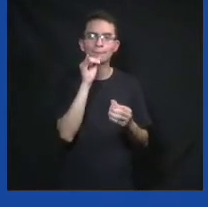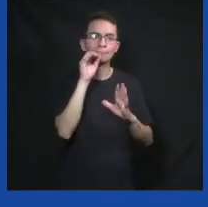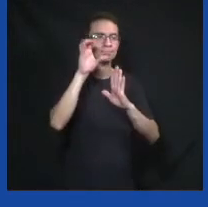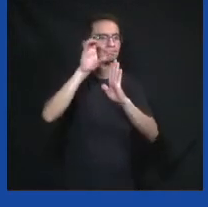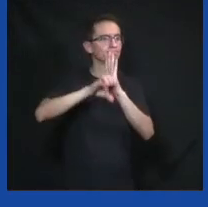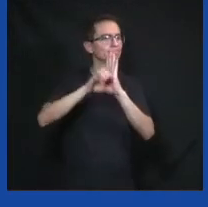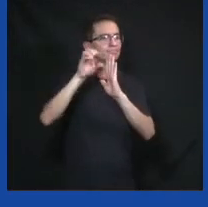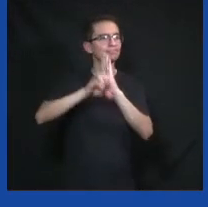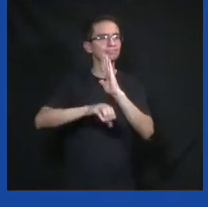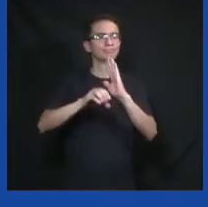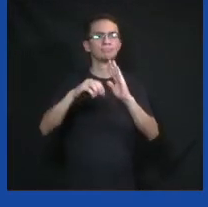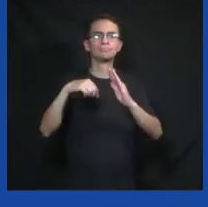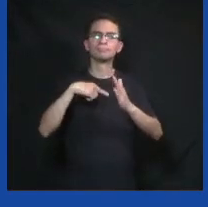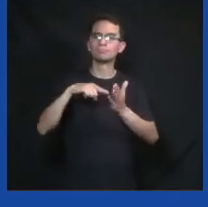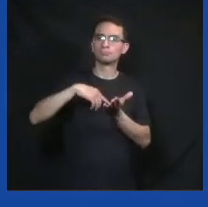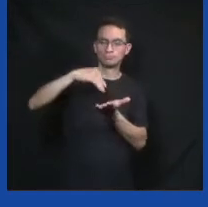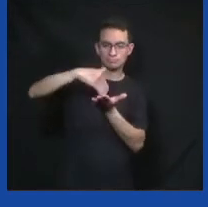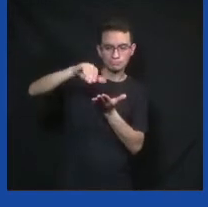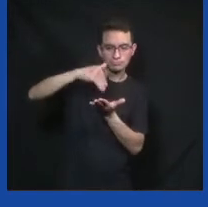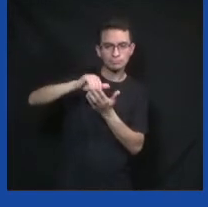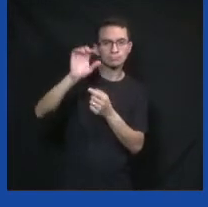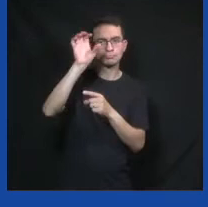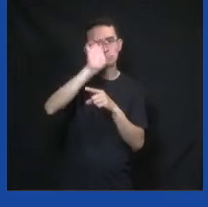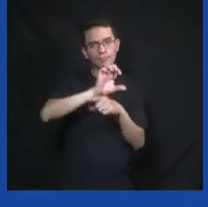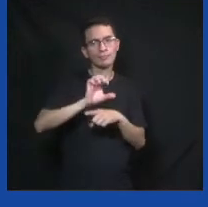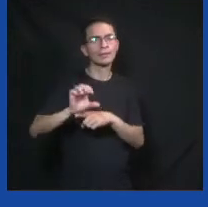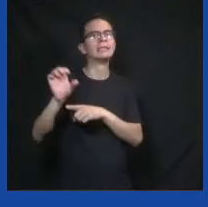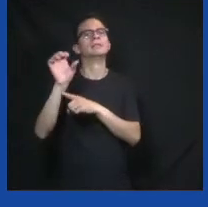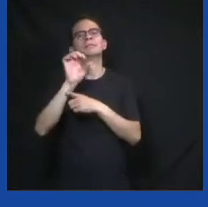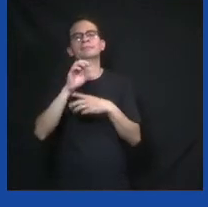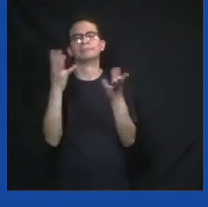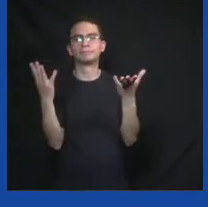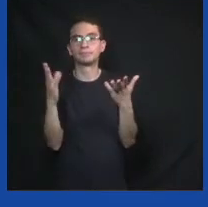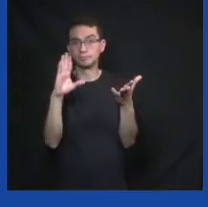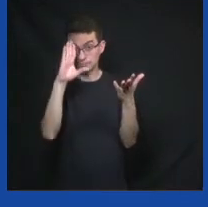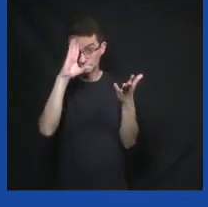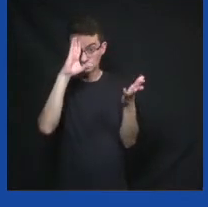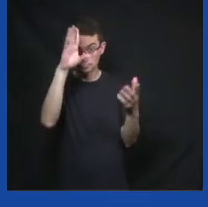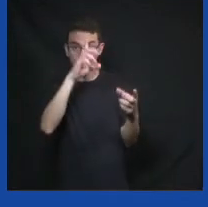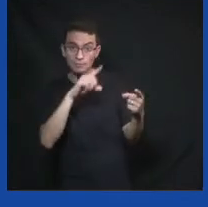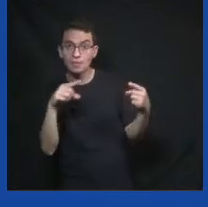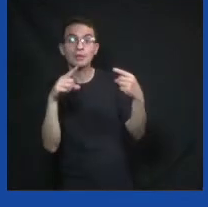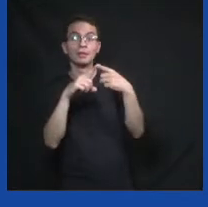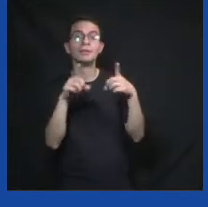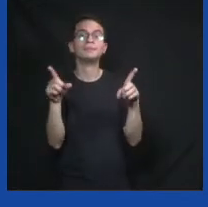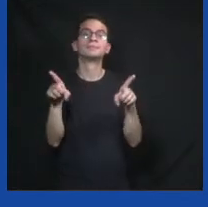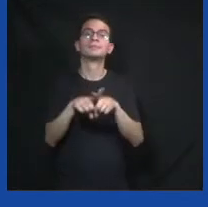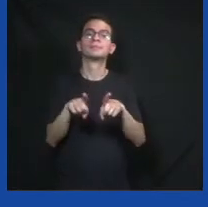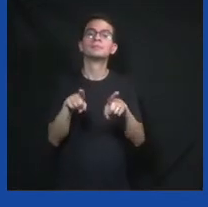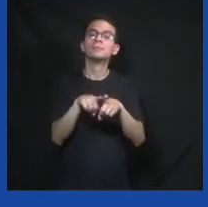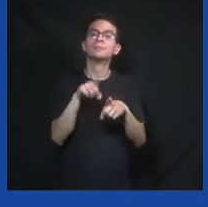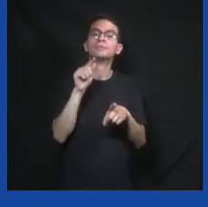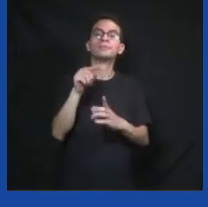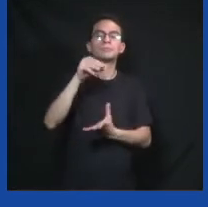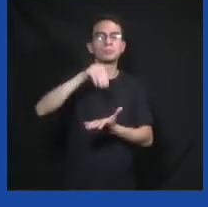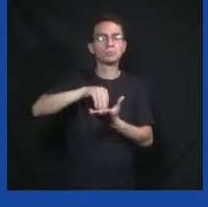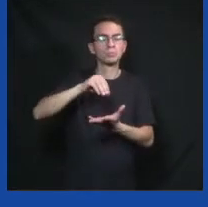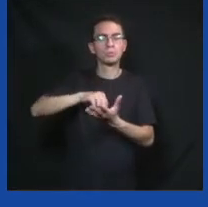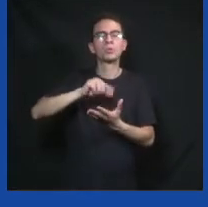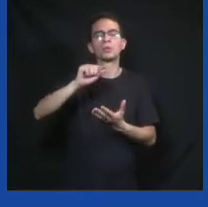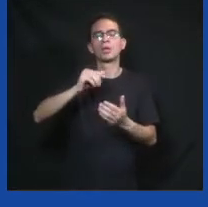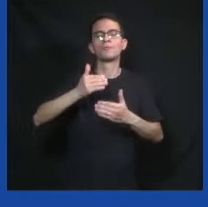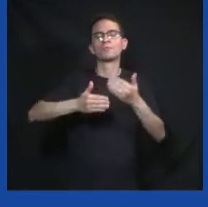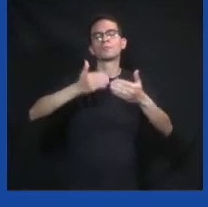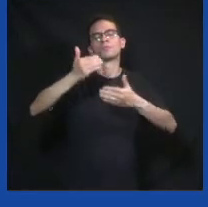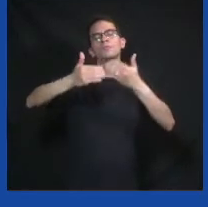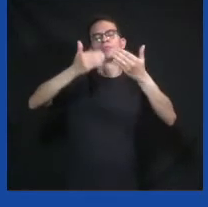para secretarias estaduais, para o ensino médio, tem uma unidade específica de mídias e desinformação, des entre parênteses, porque a mídia